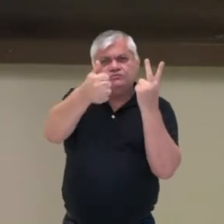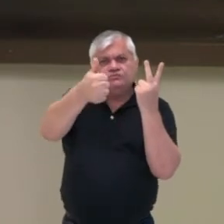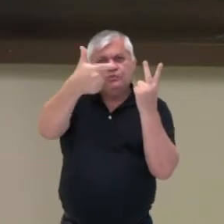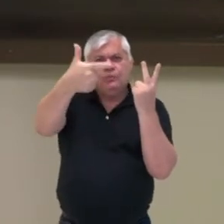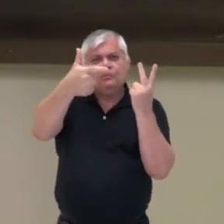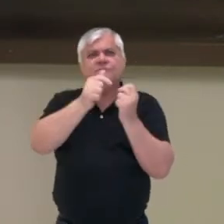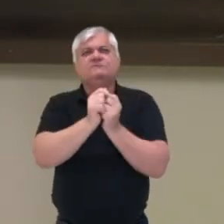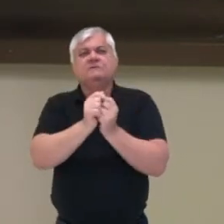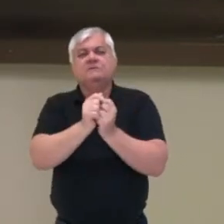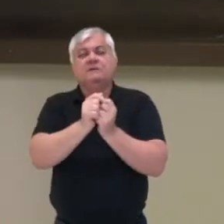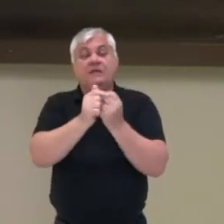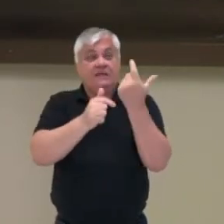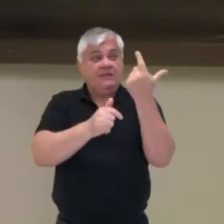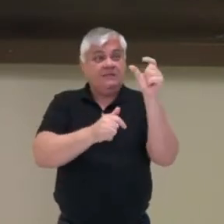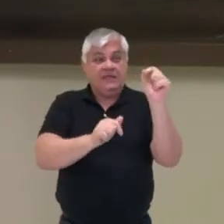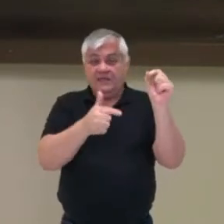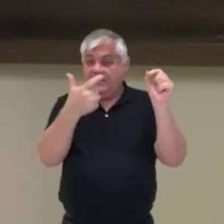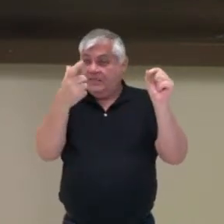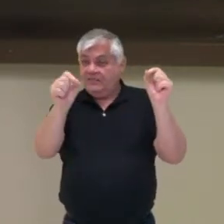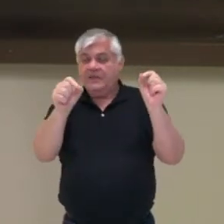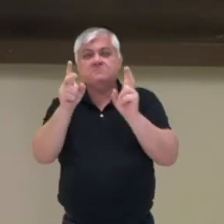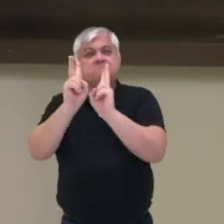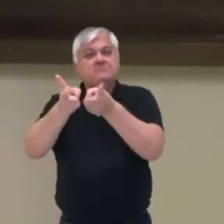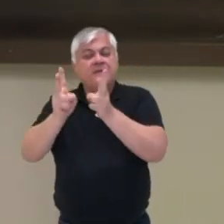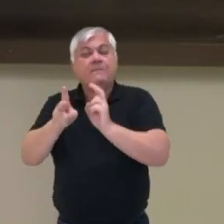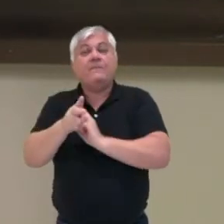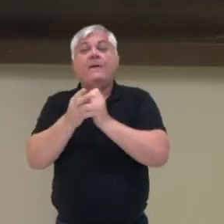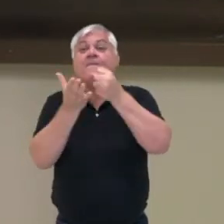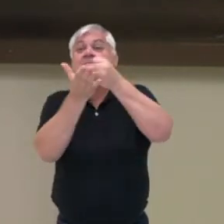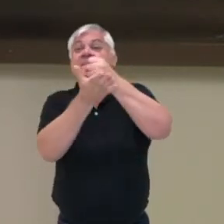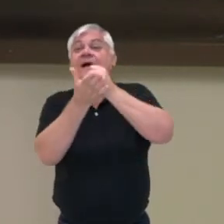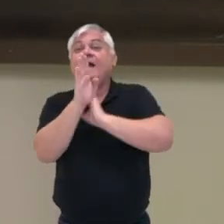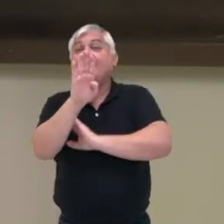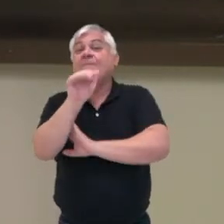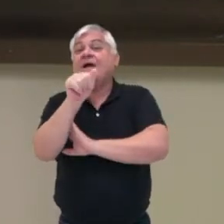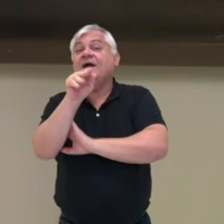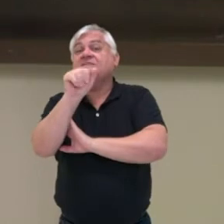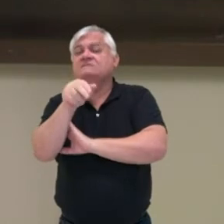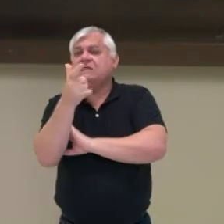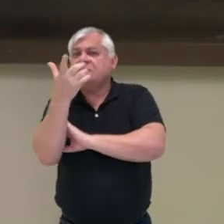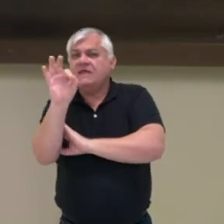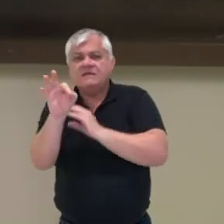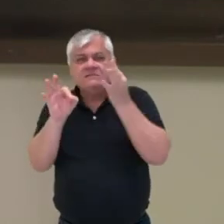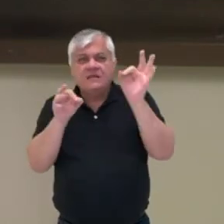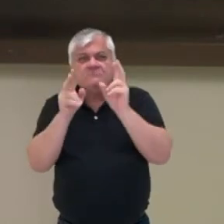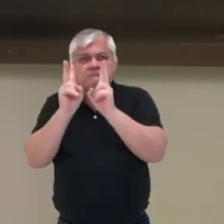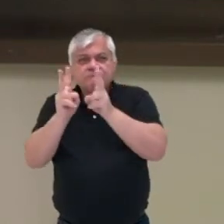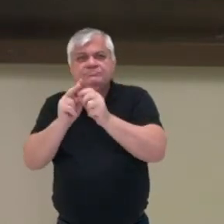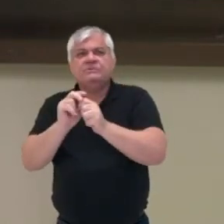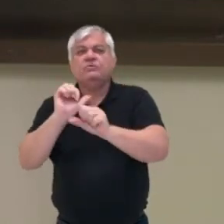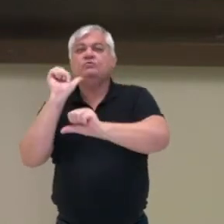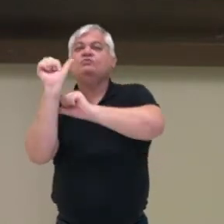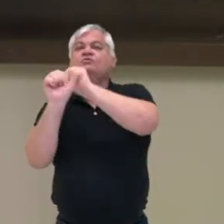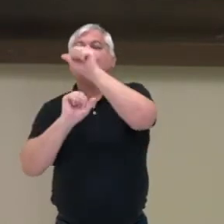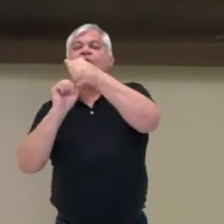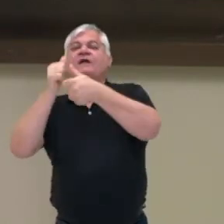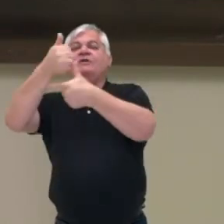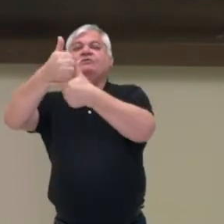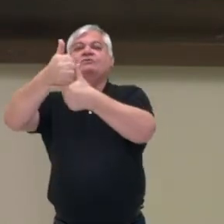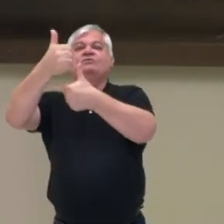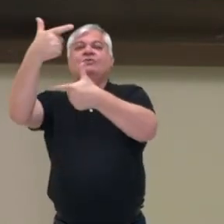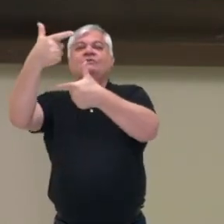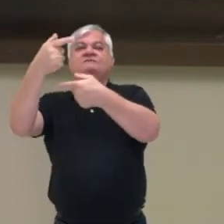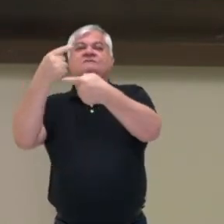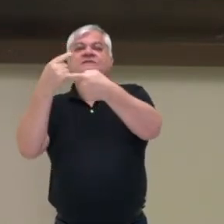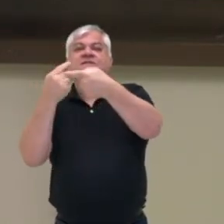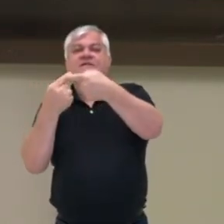permaneceu, o meu expoente virou o numerador e o meu índice virou o